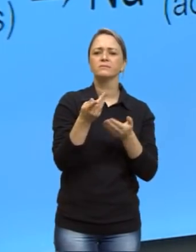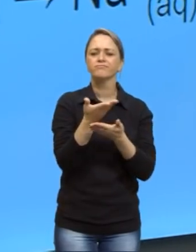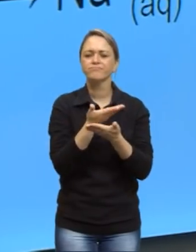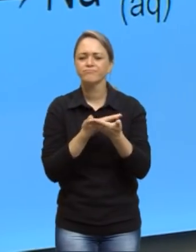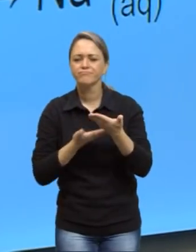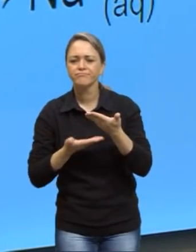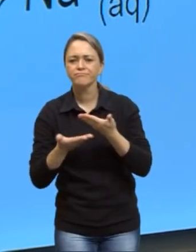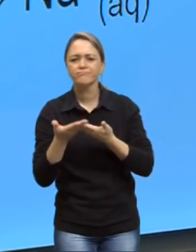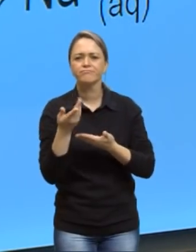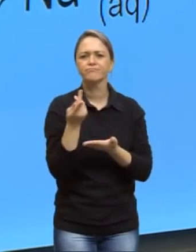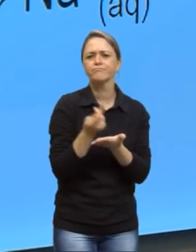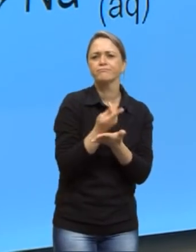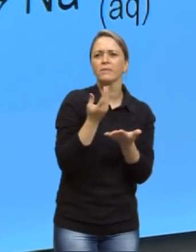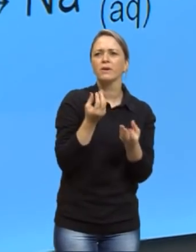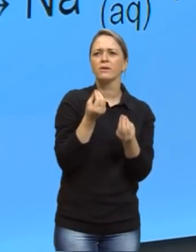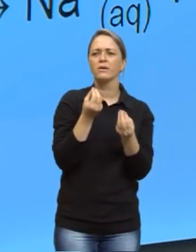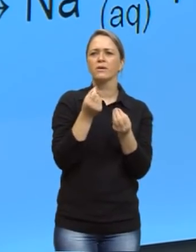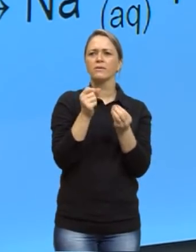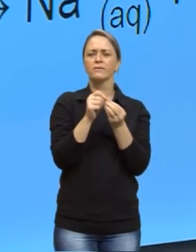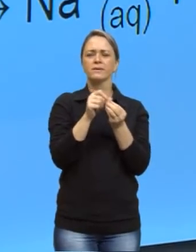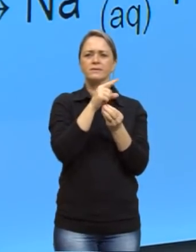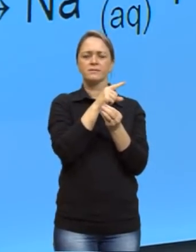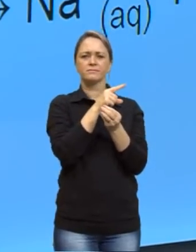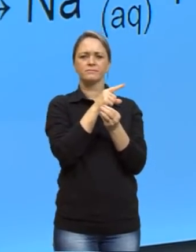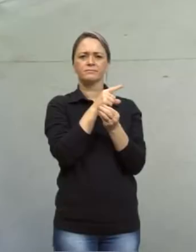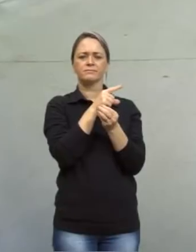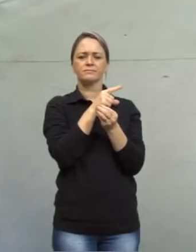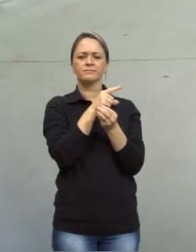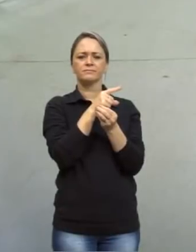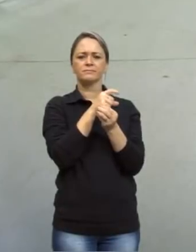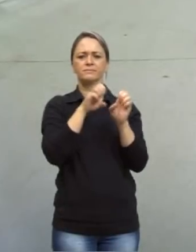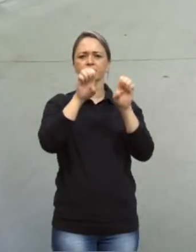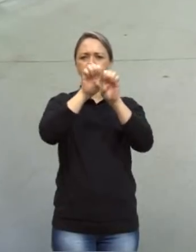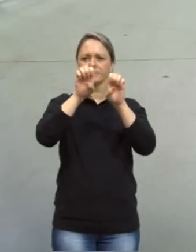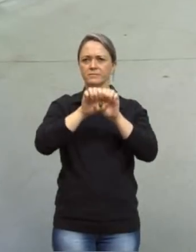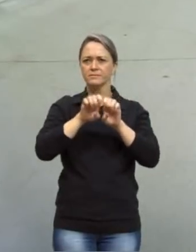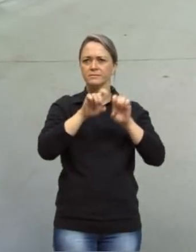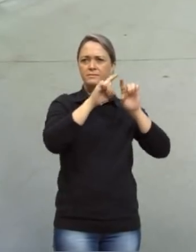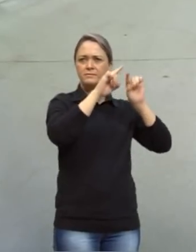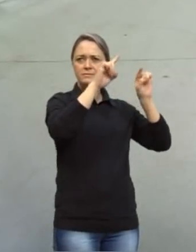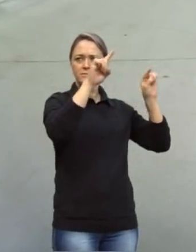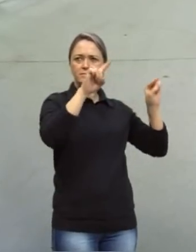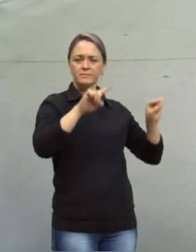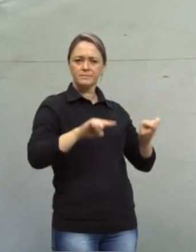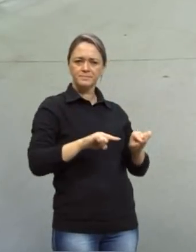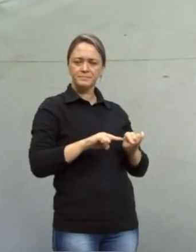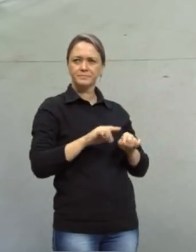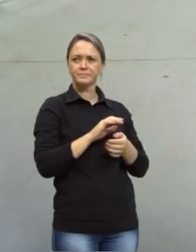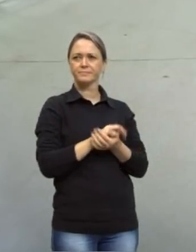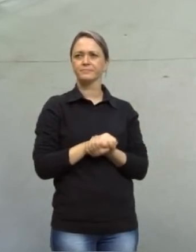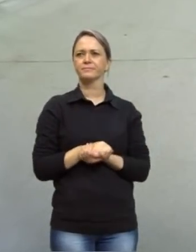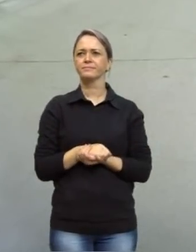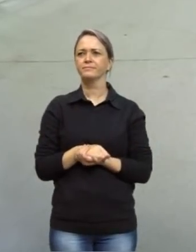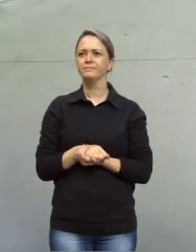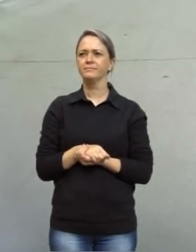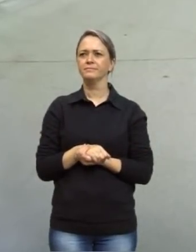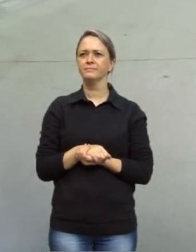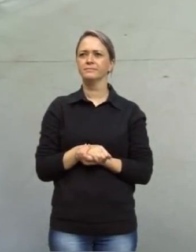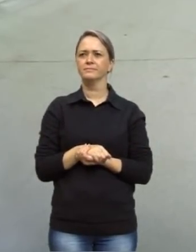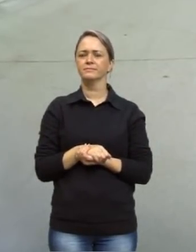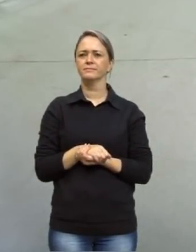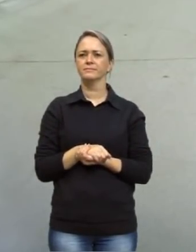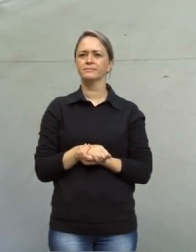bom prestar atenção aqui eu vou desenhar essa estrutura ali no quadro lá do outro lado que a gente esse lado aqui ó